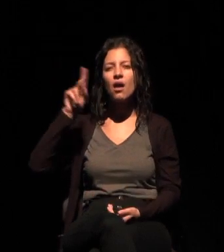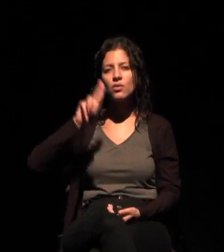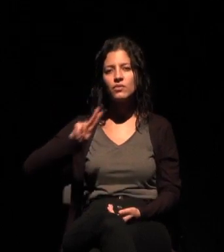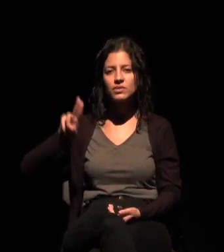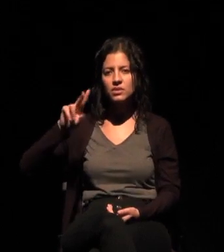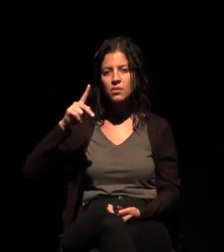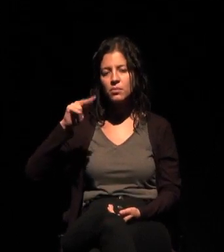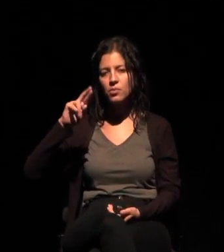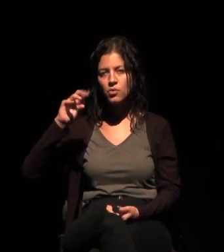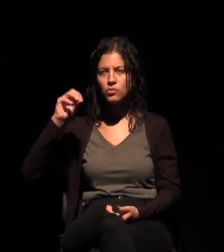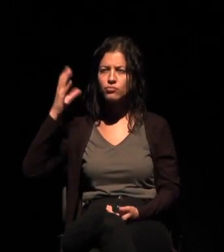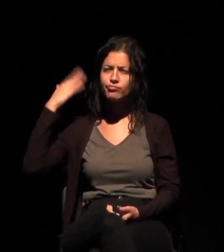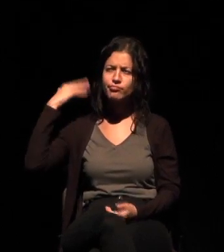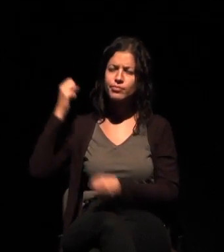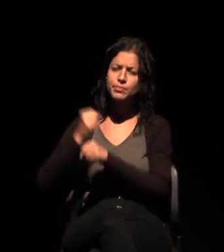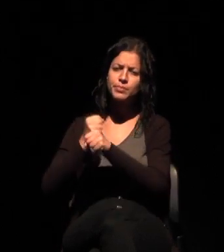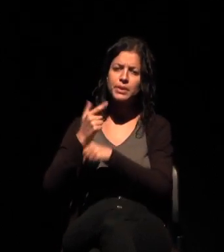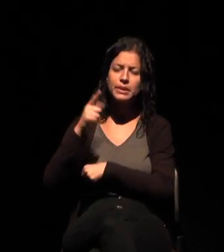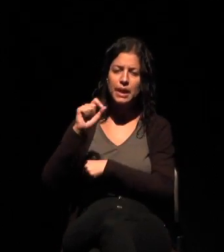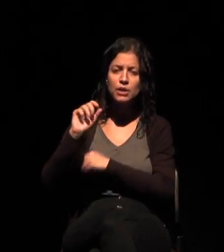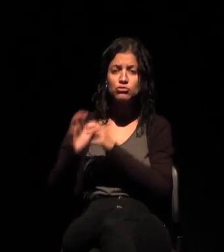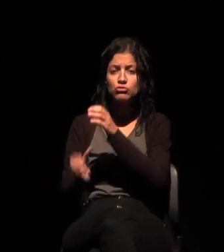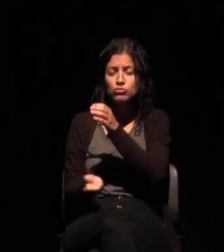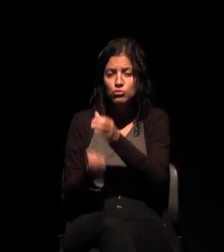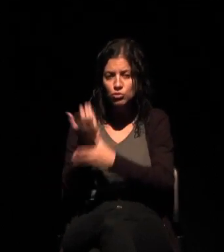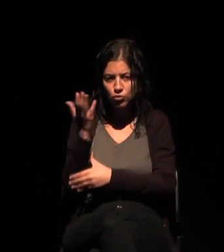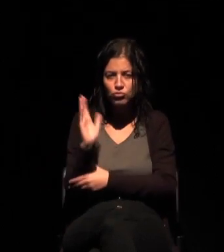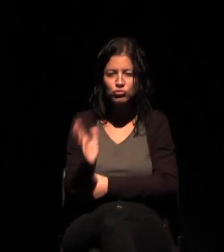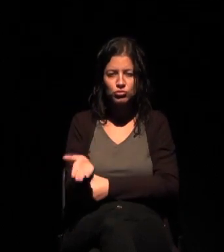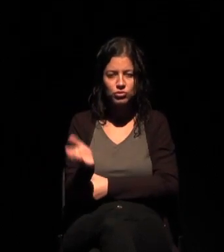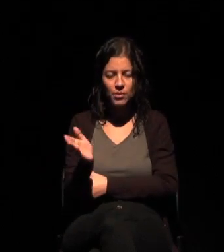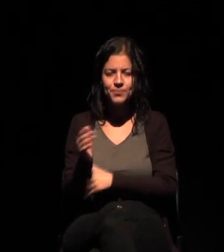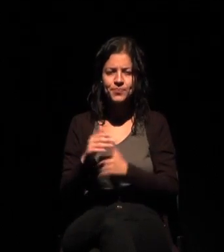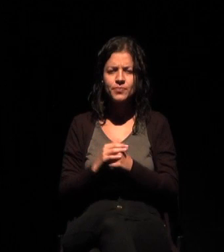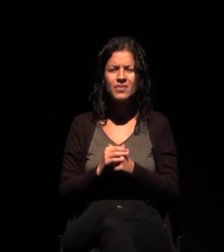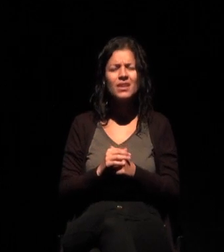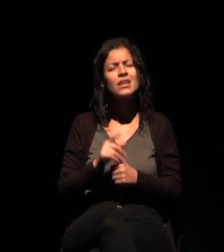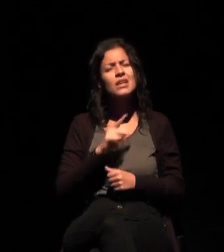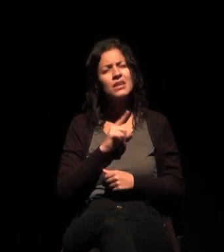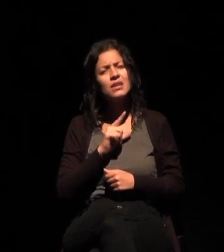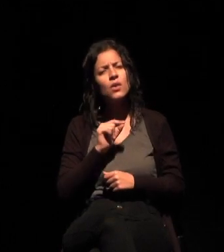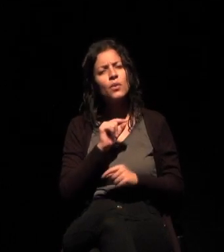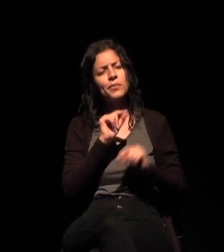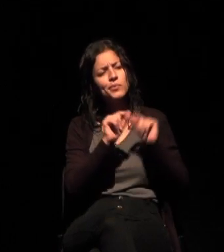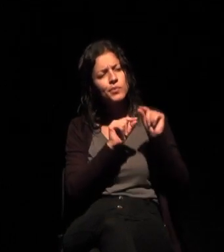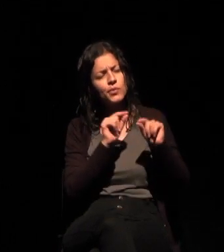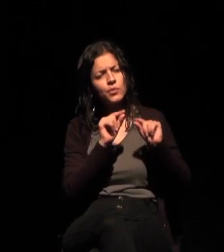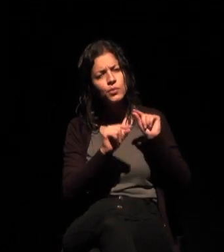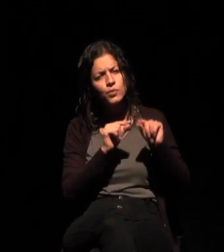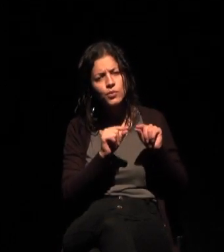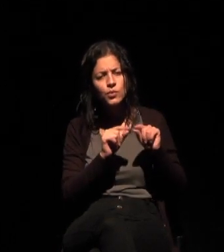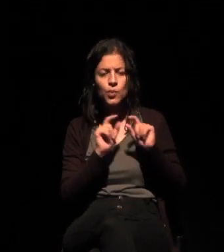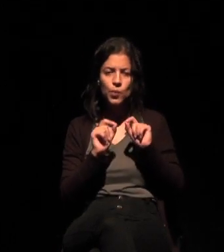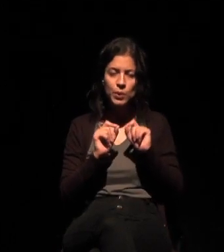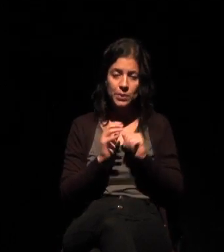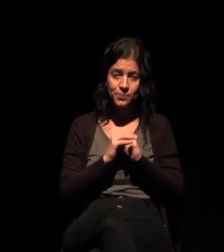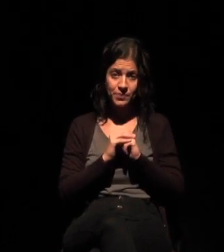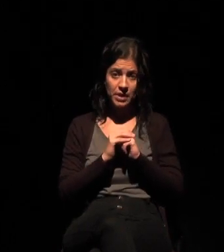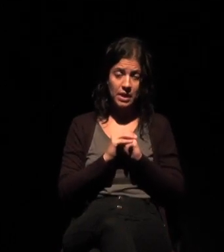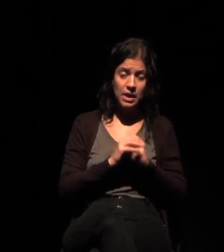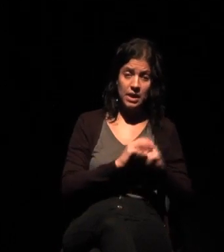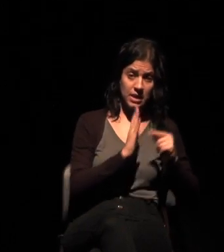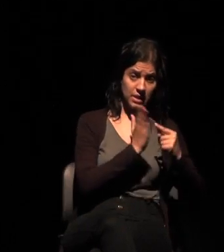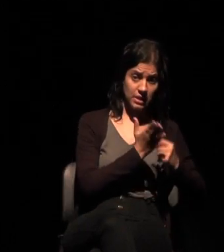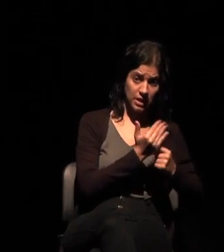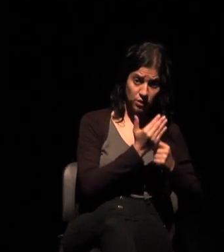é e que precisamente por causa destas questões entre tecnologia de um lado enorme